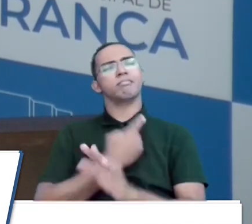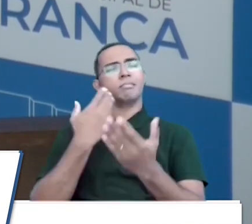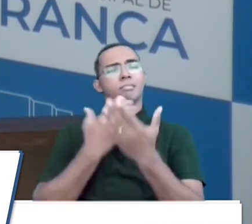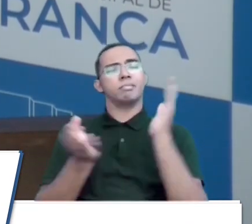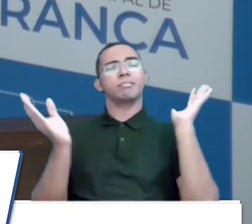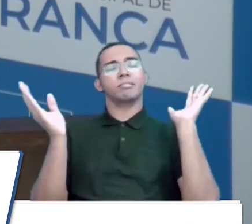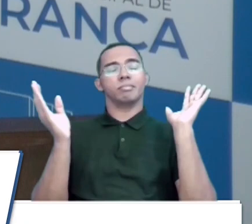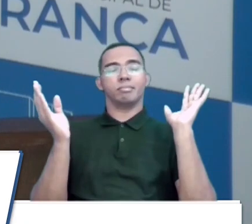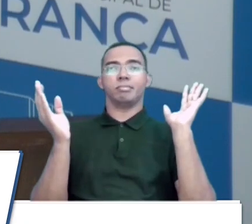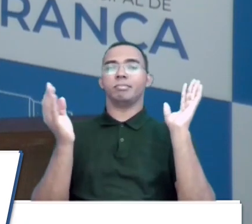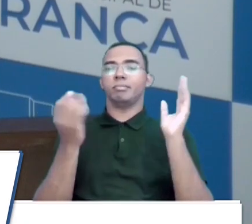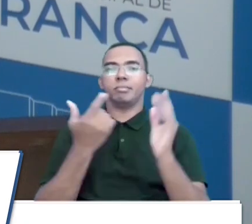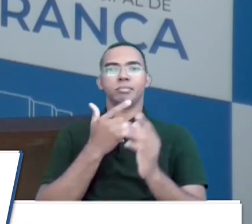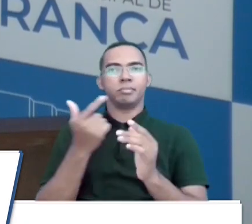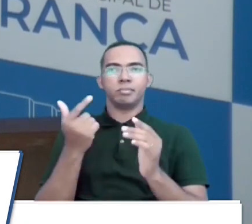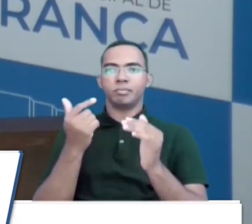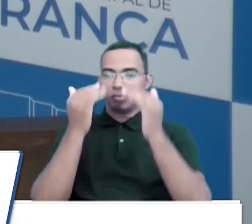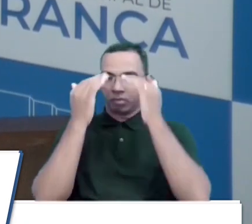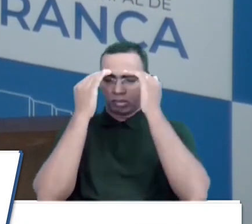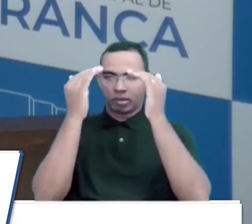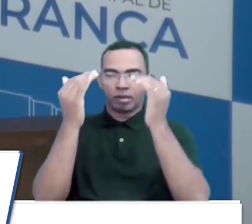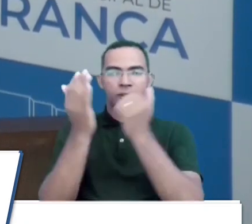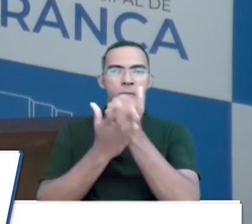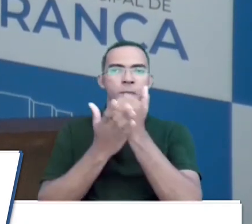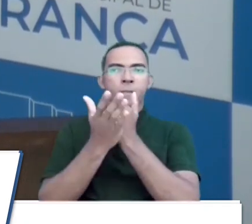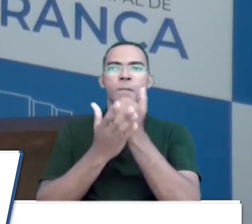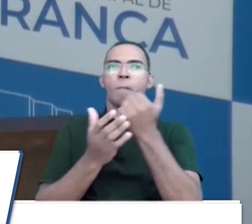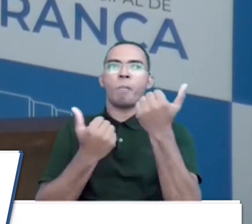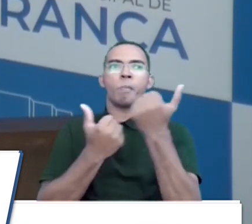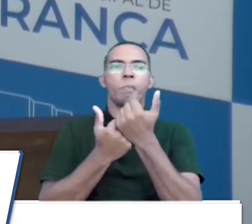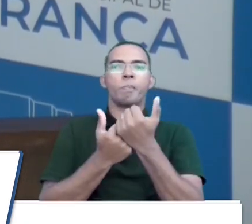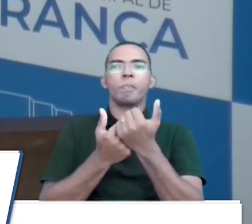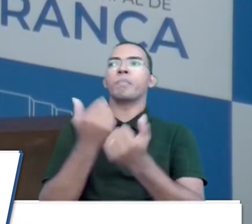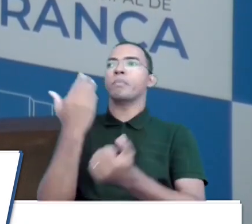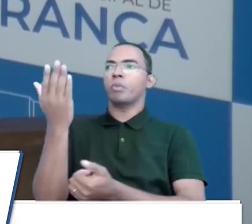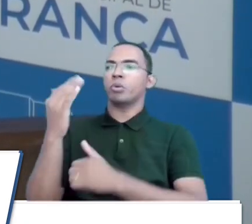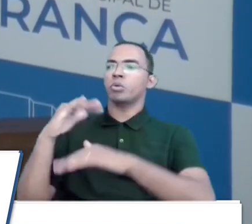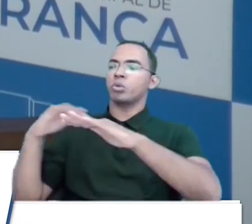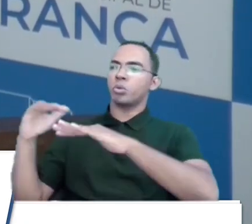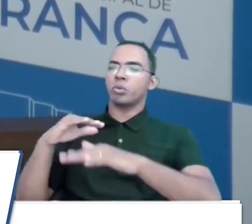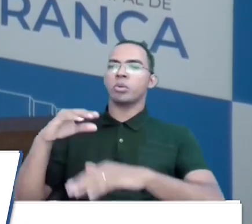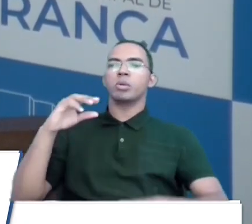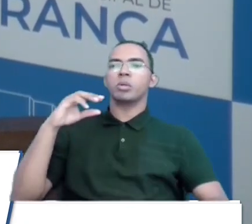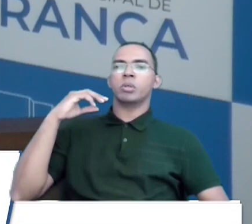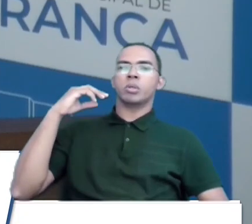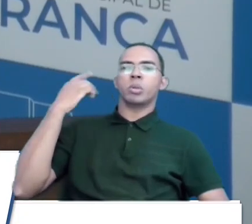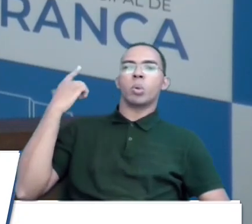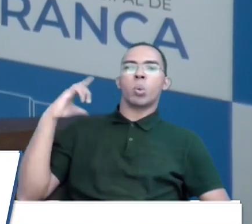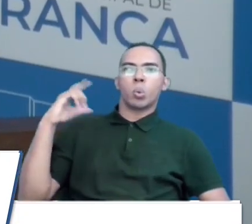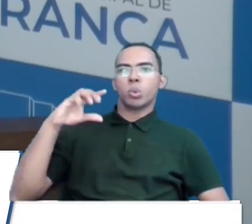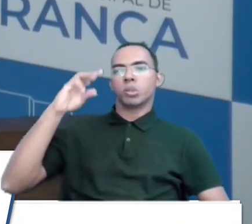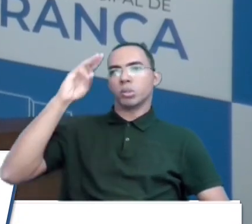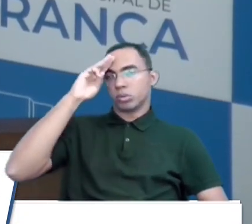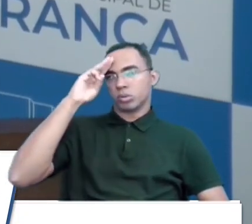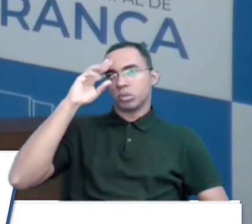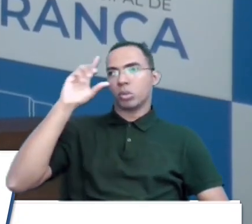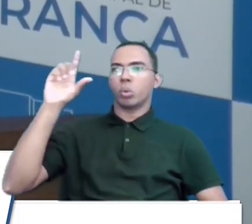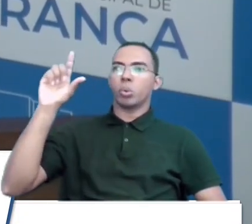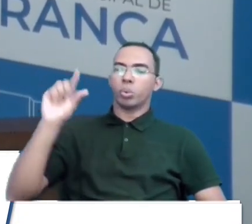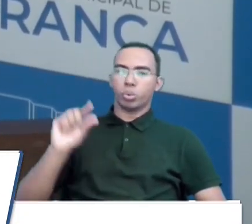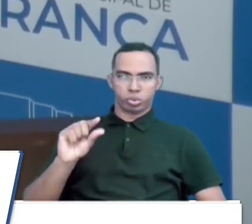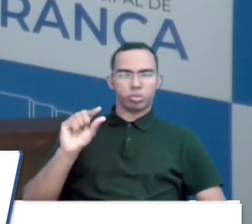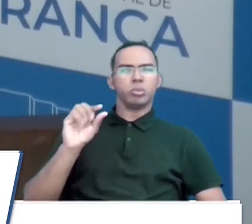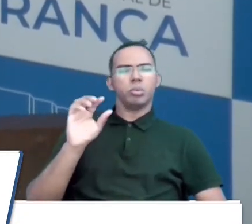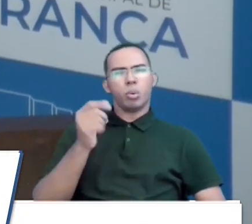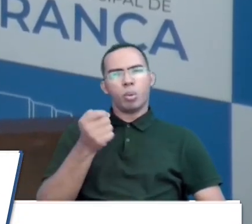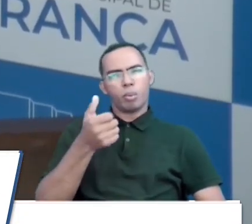A gente não tem respaldo de ninguém. Depois de uma ação da Lurdinha do Marcelo, deu uma amenizada na situação.